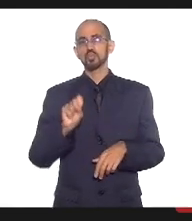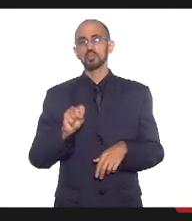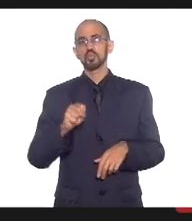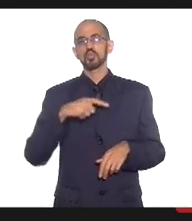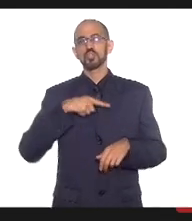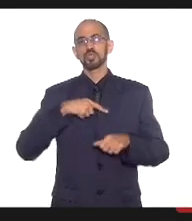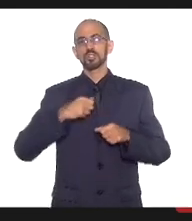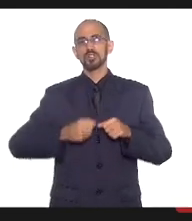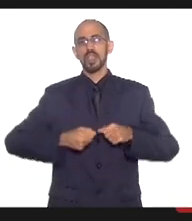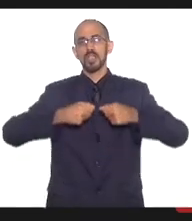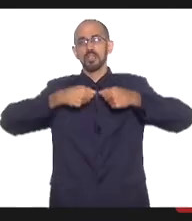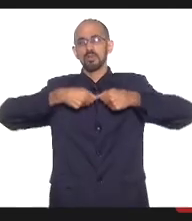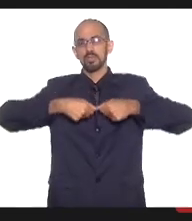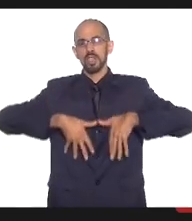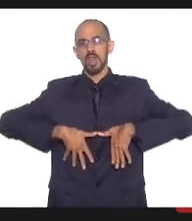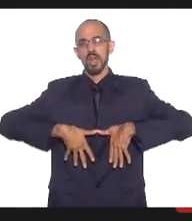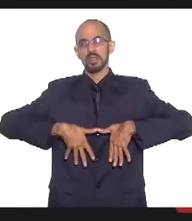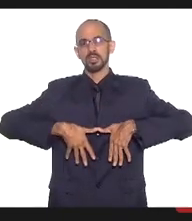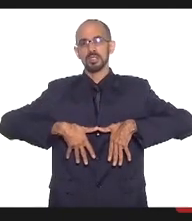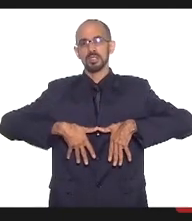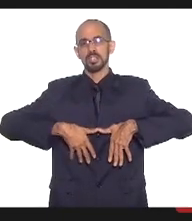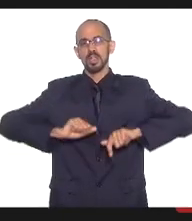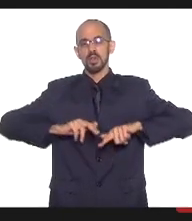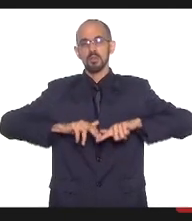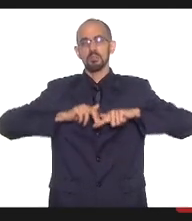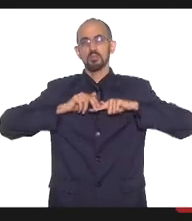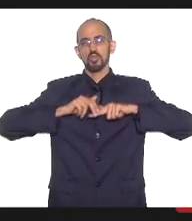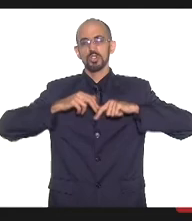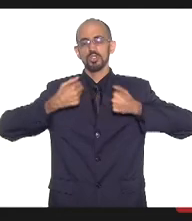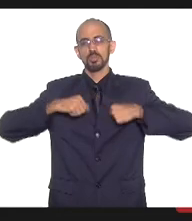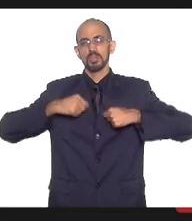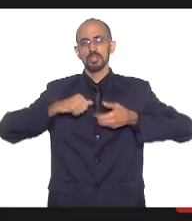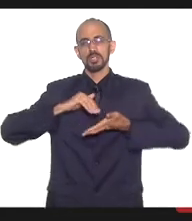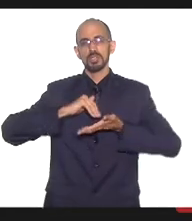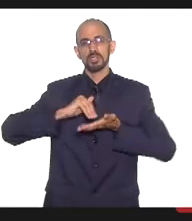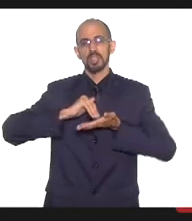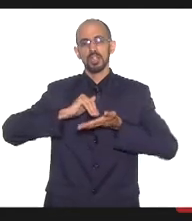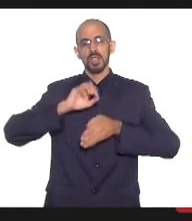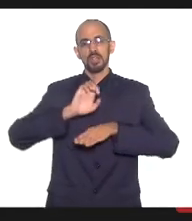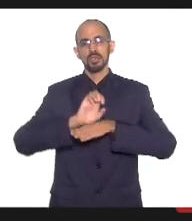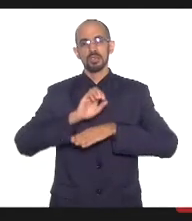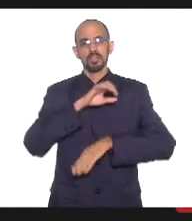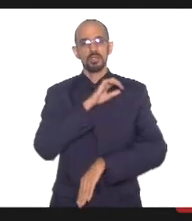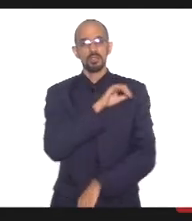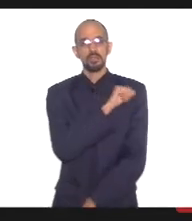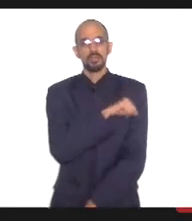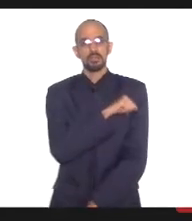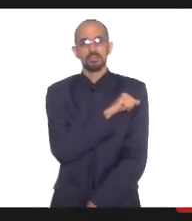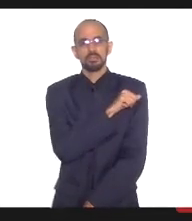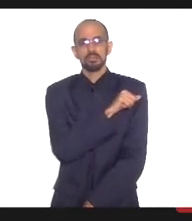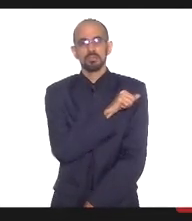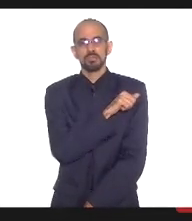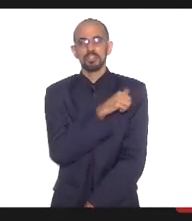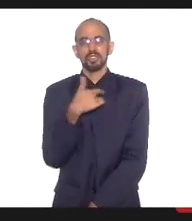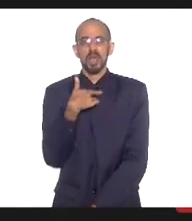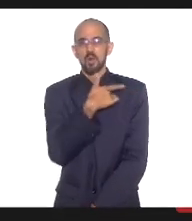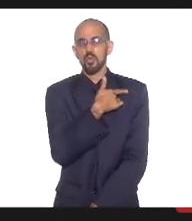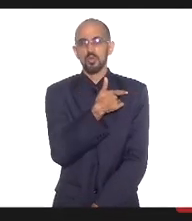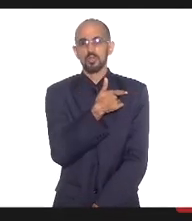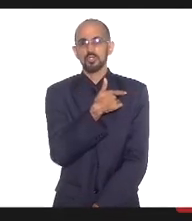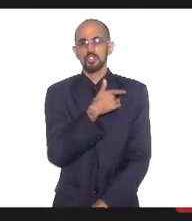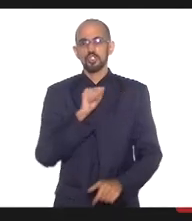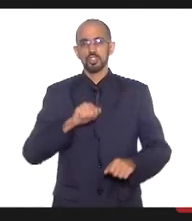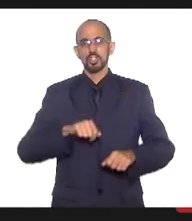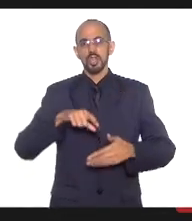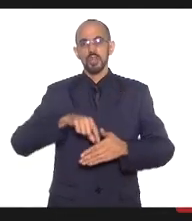hierarquias nem por isso a necessidade da secretaria com o andares processo não é realizar mas como andar